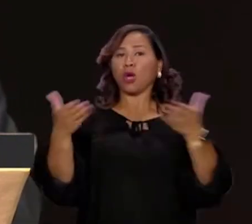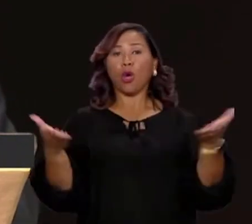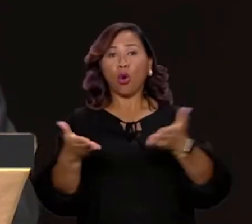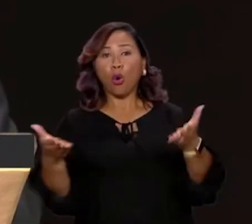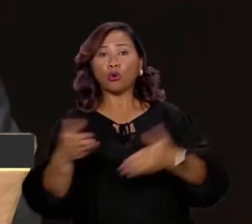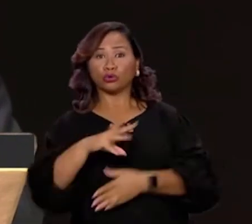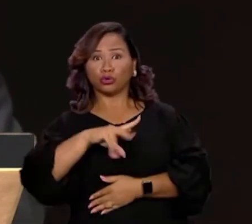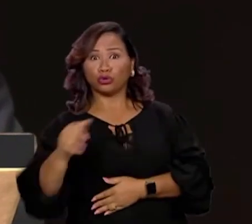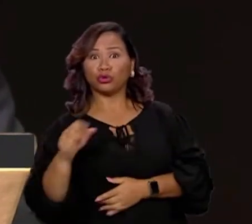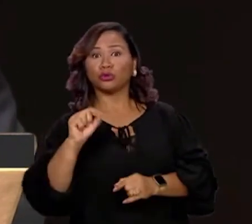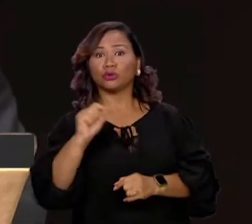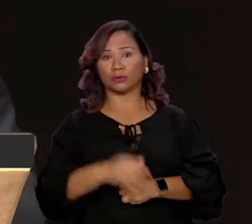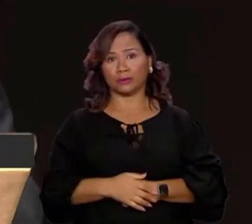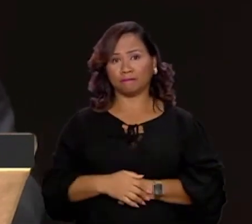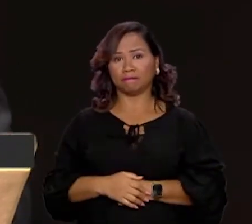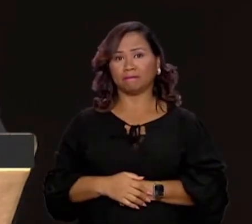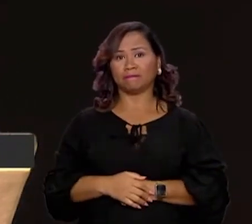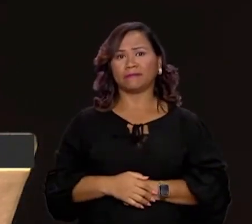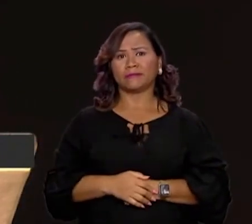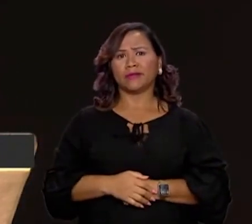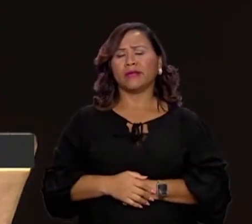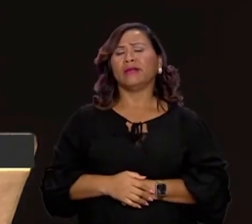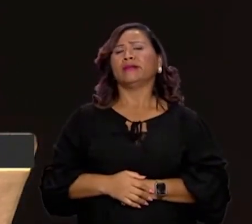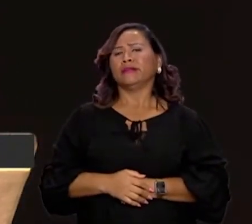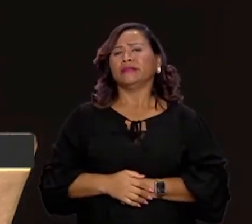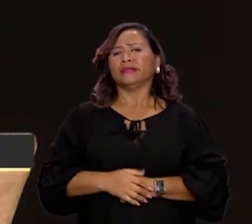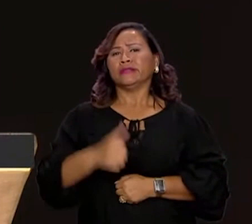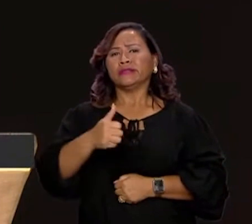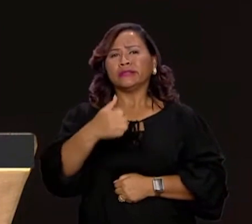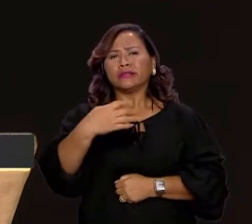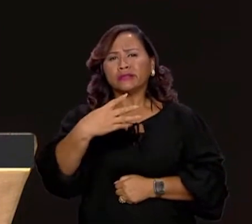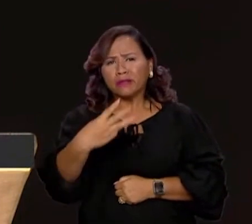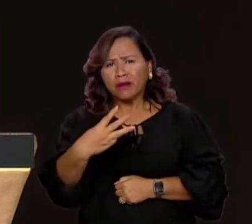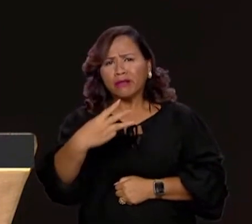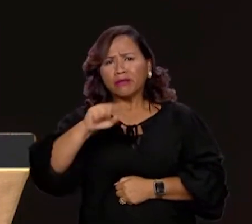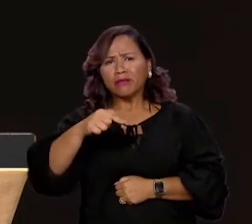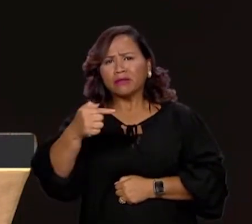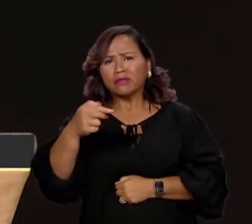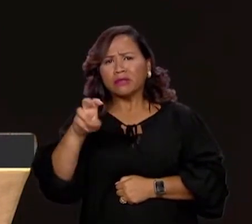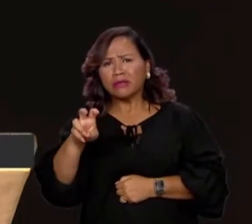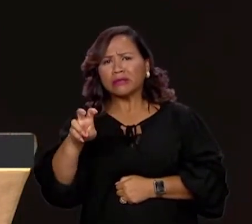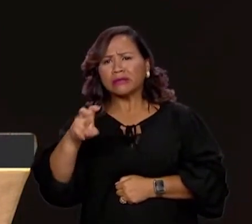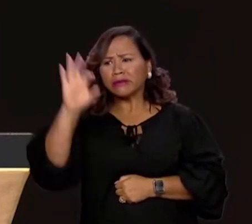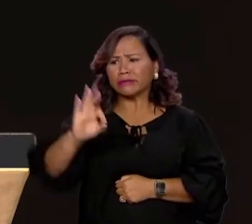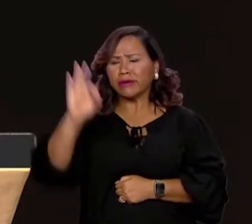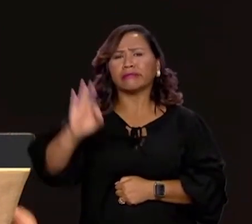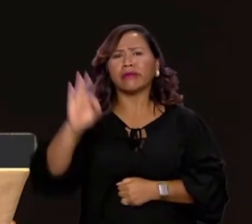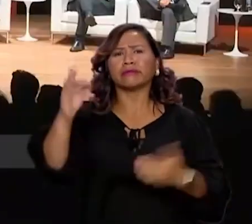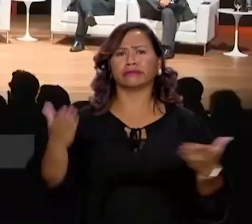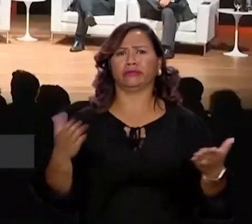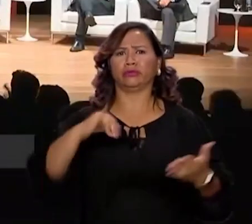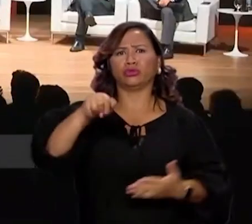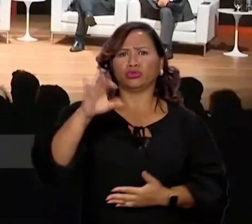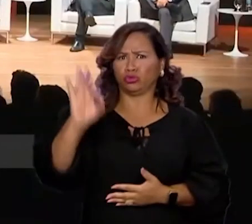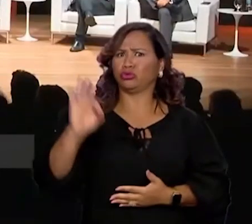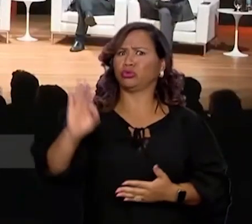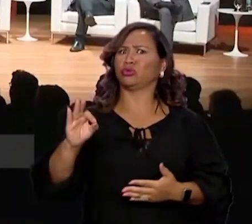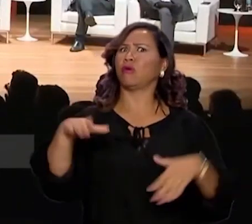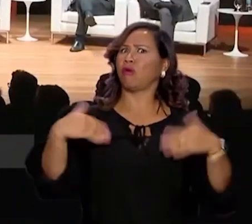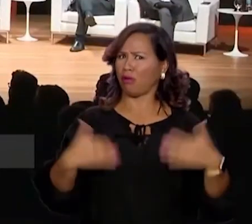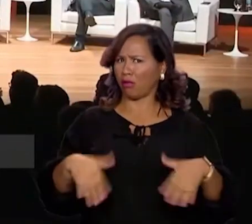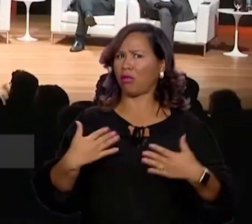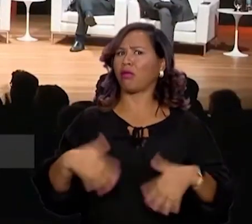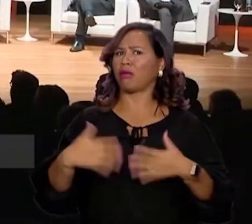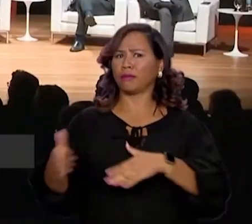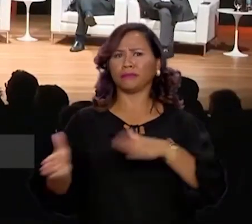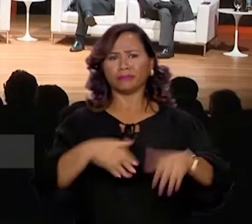hoje, a taxa de juros ser 13,75. É uma excrescência para esse país. O país